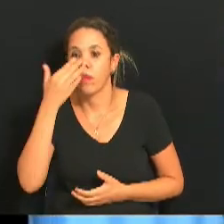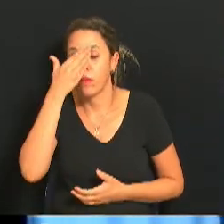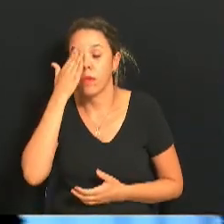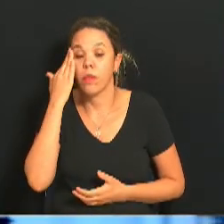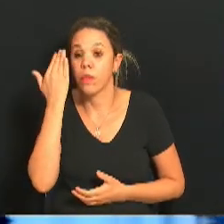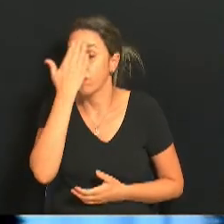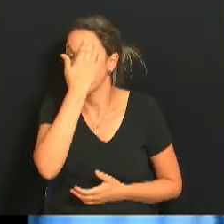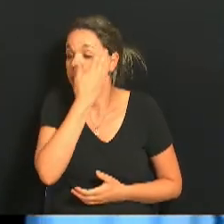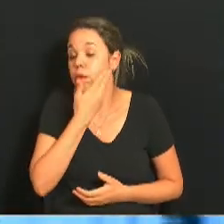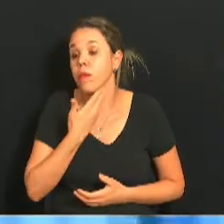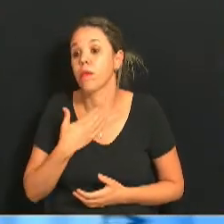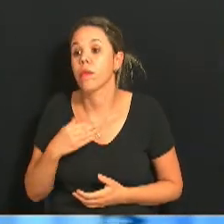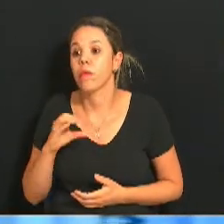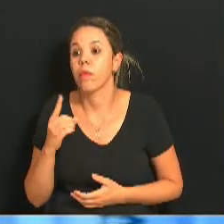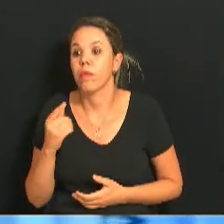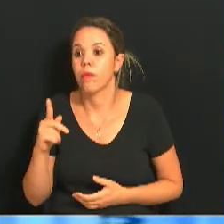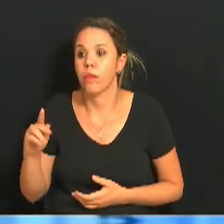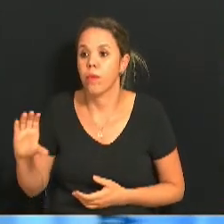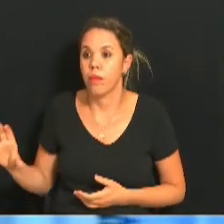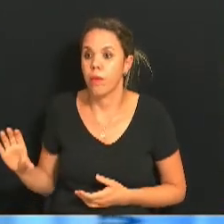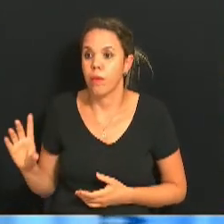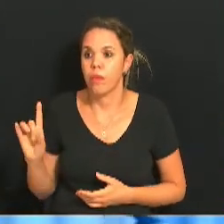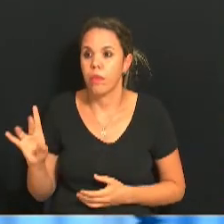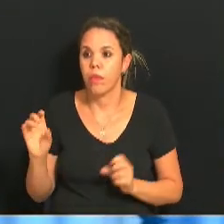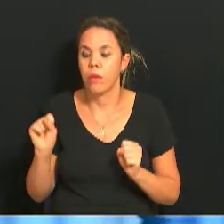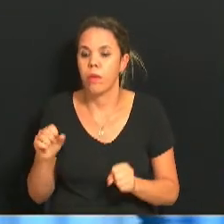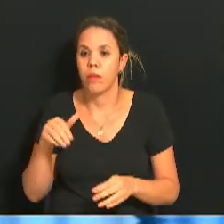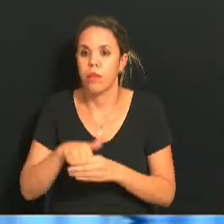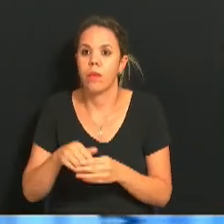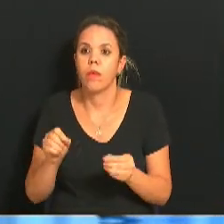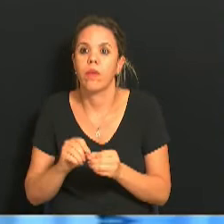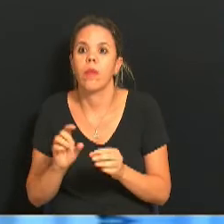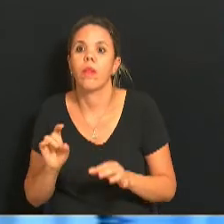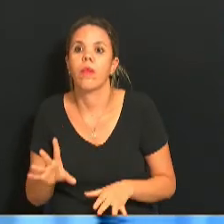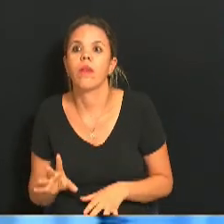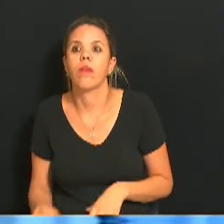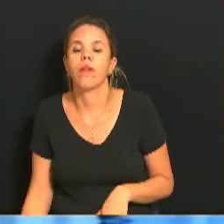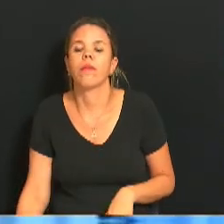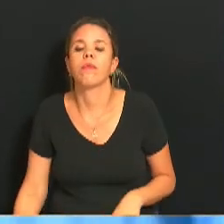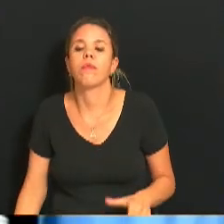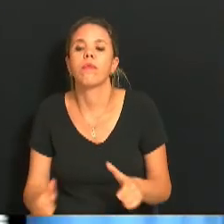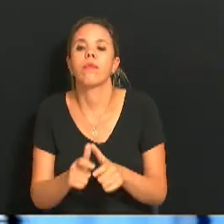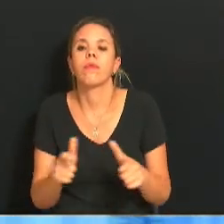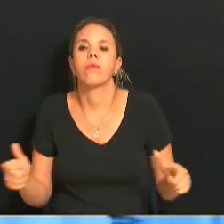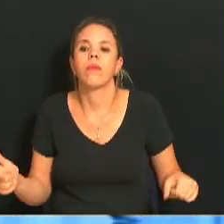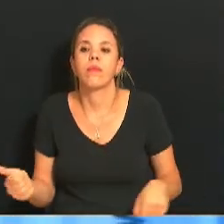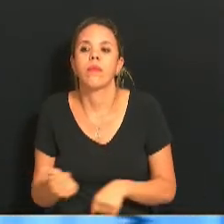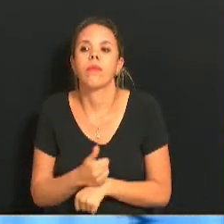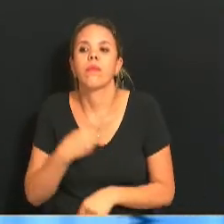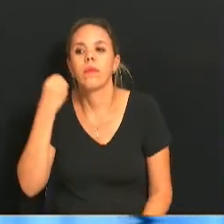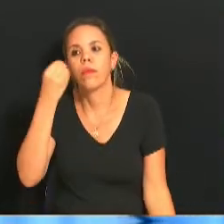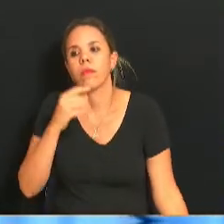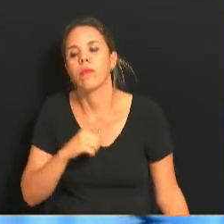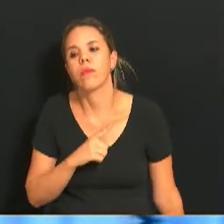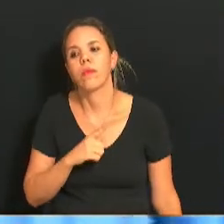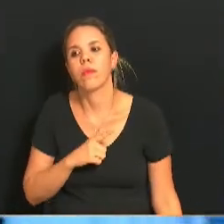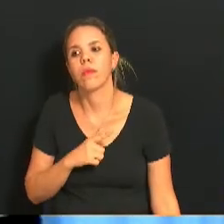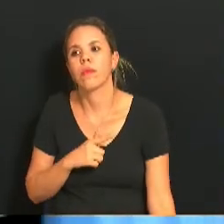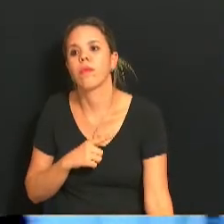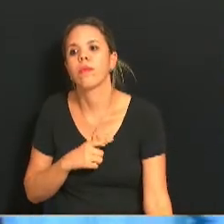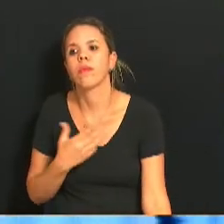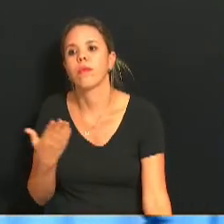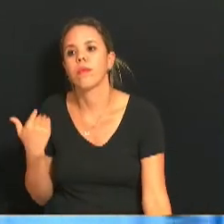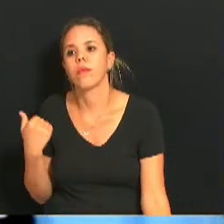em um poder Pati Ele só pode fazer votações como maioria qualificada nós tínhamos lá no